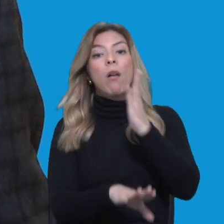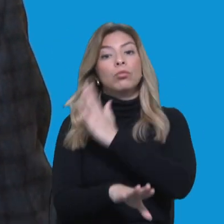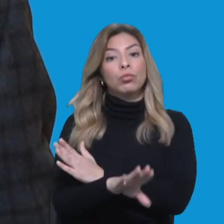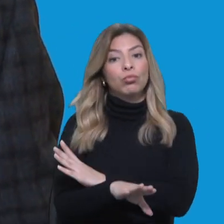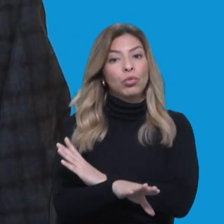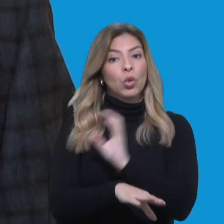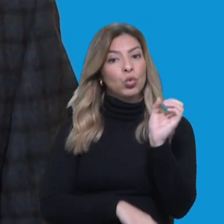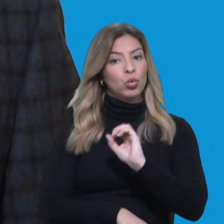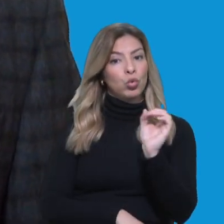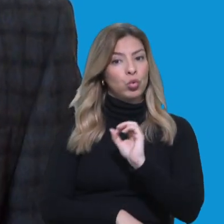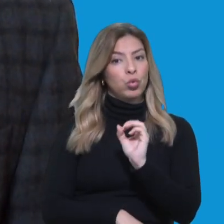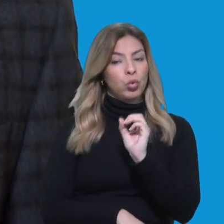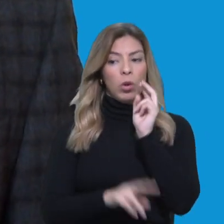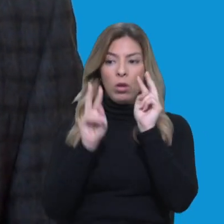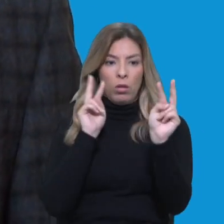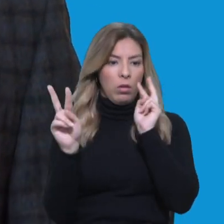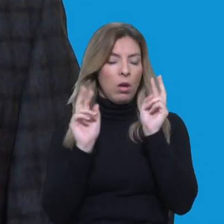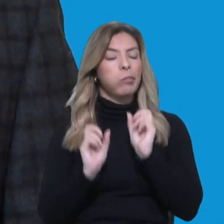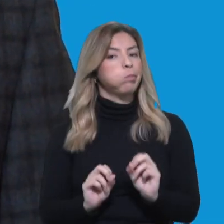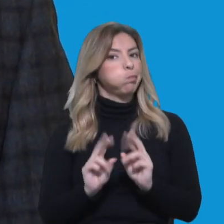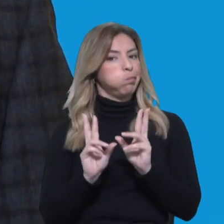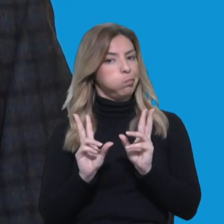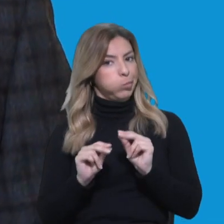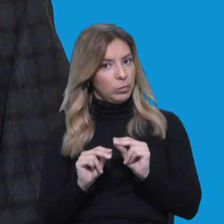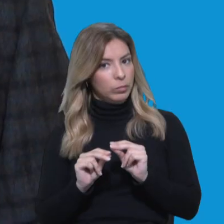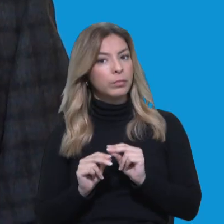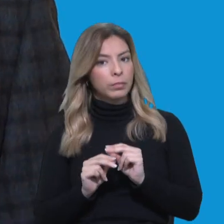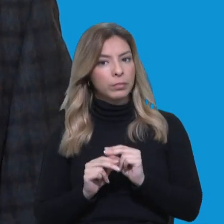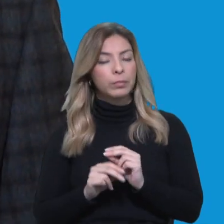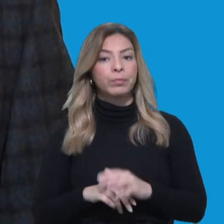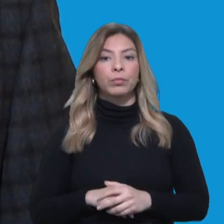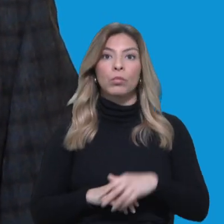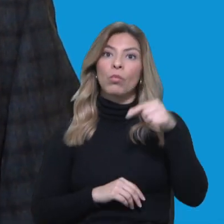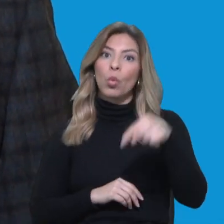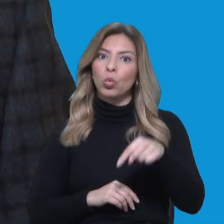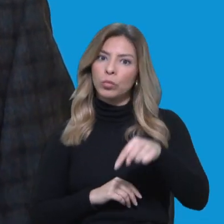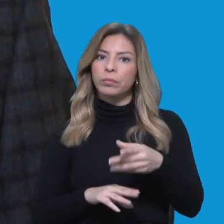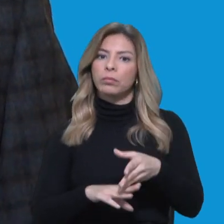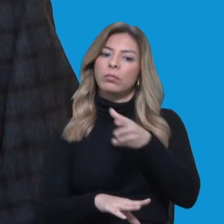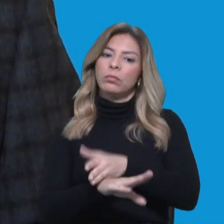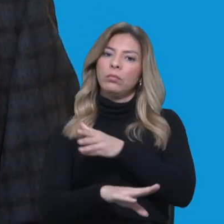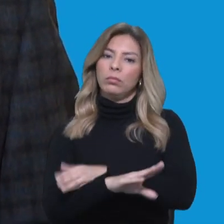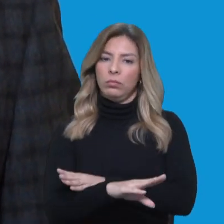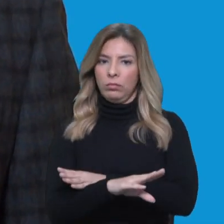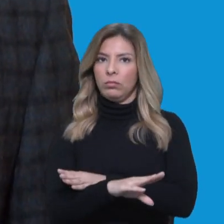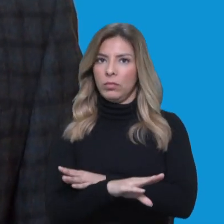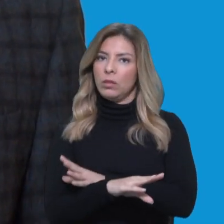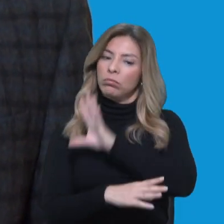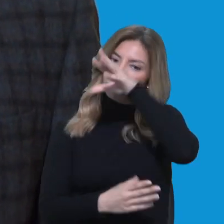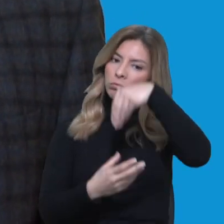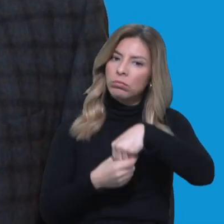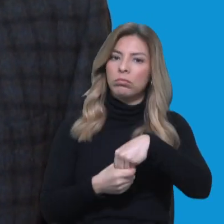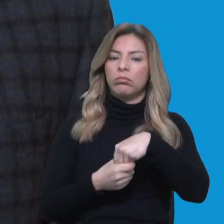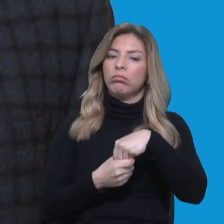tivermos nós um olhar límpido, se nós não tivermos primeiro tirado os argueiros que preenchem a